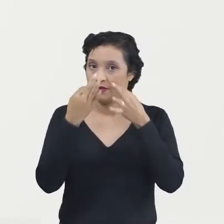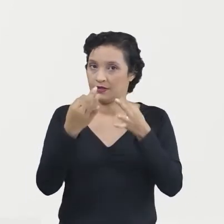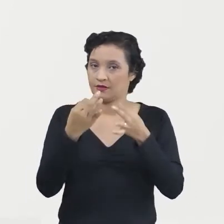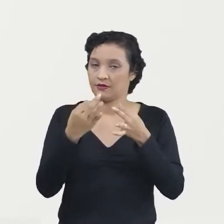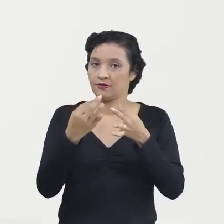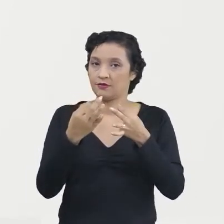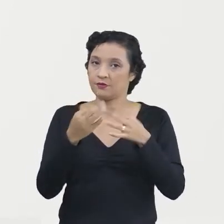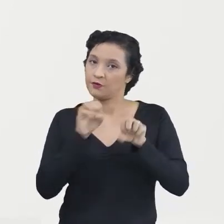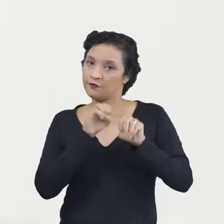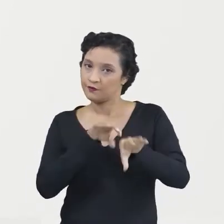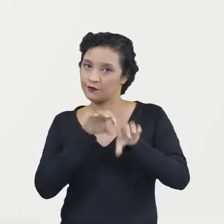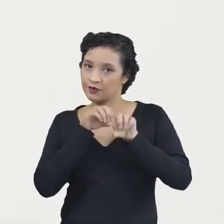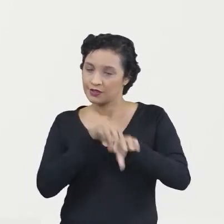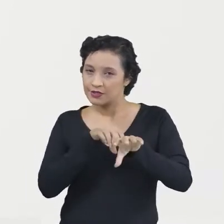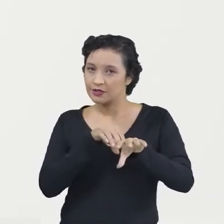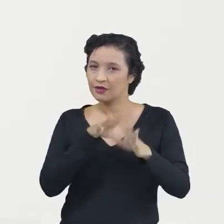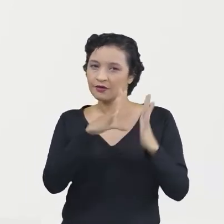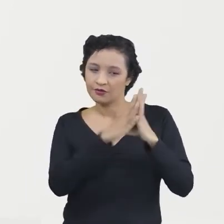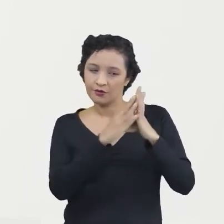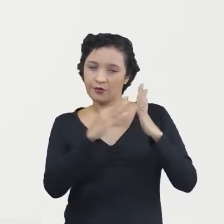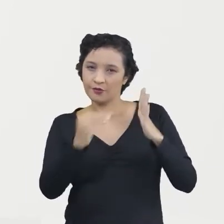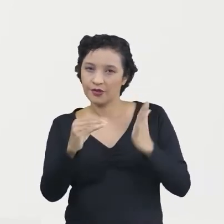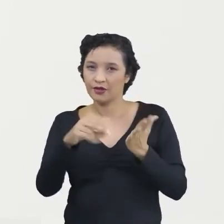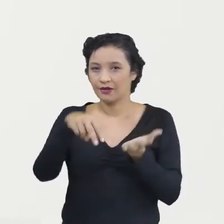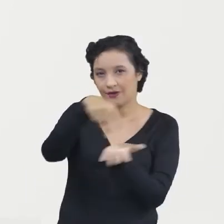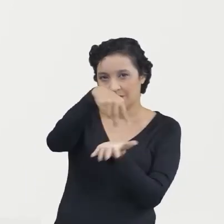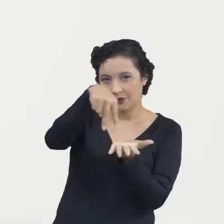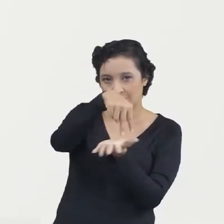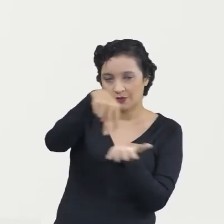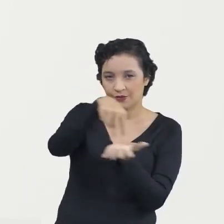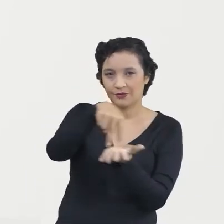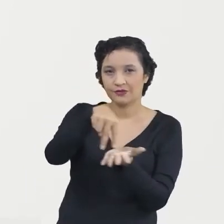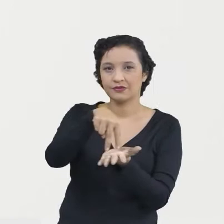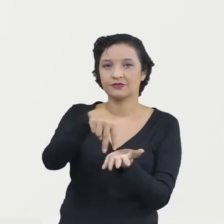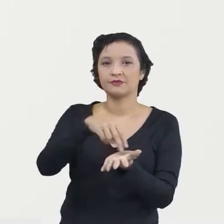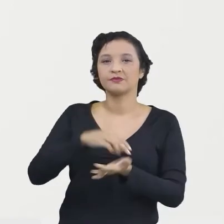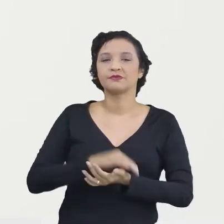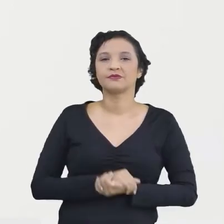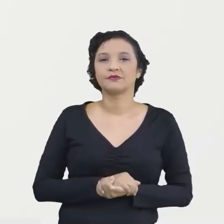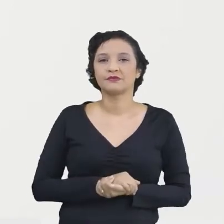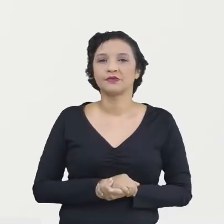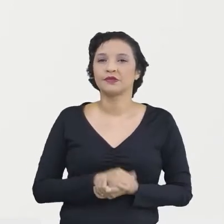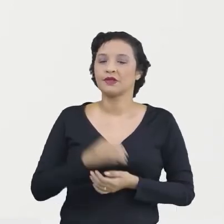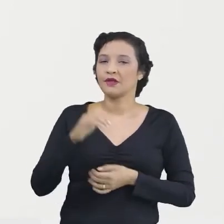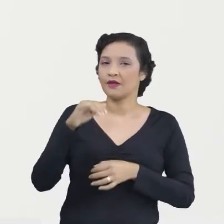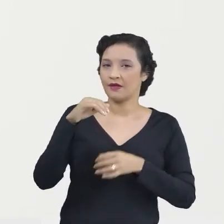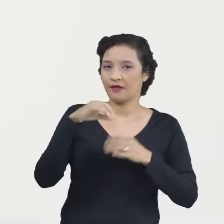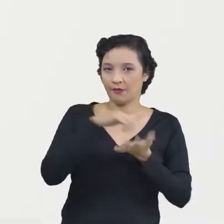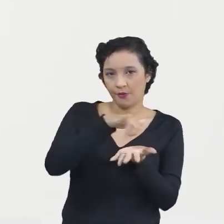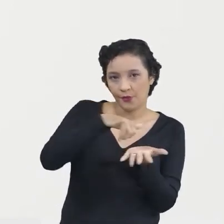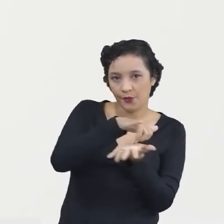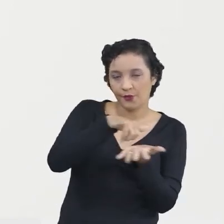ensinar. Veja o passinho dos para lá e para cá. É boi bumbá.